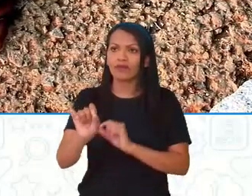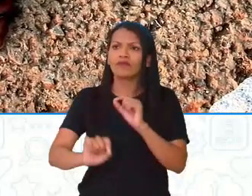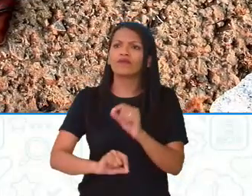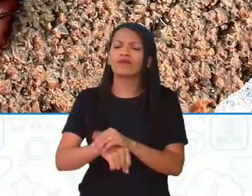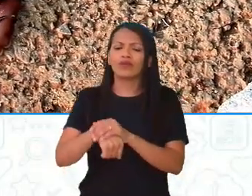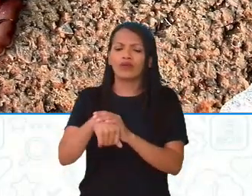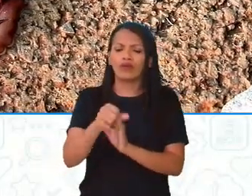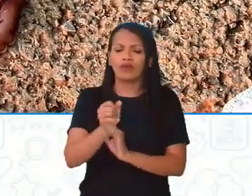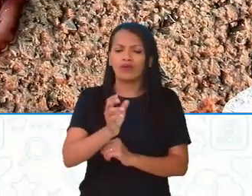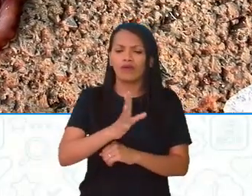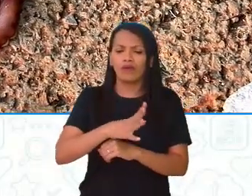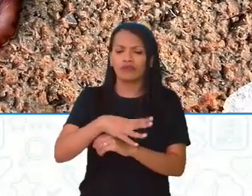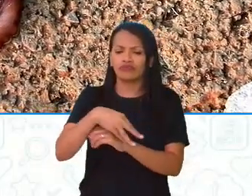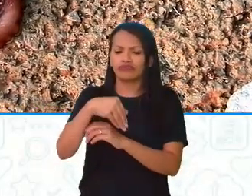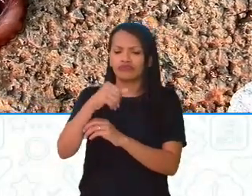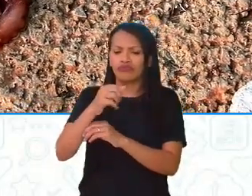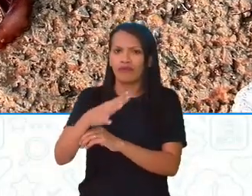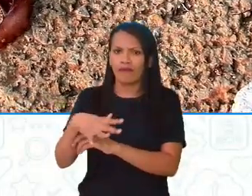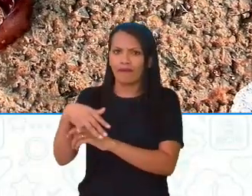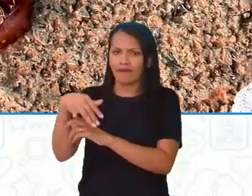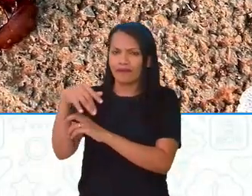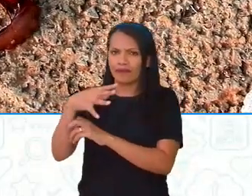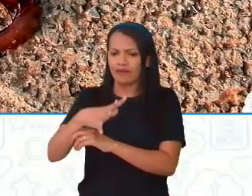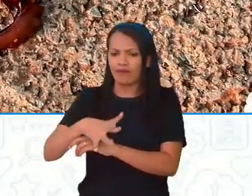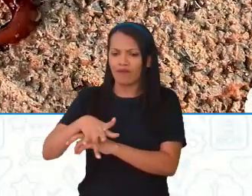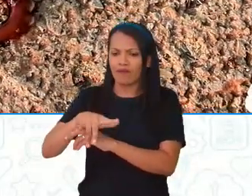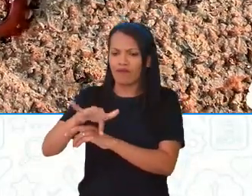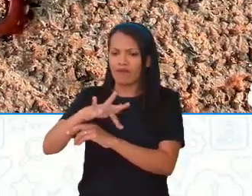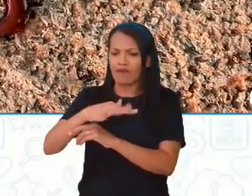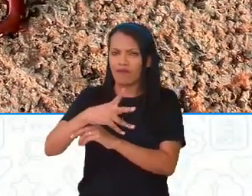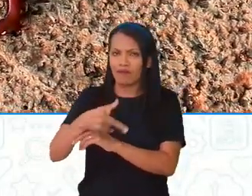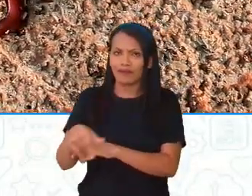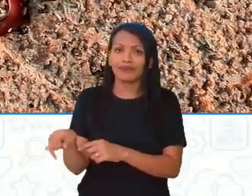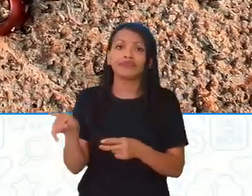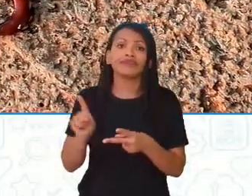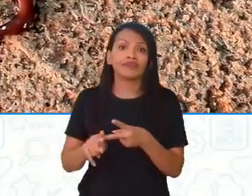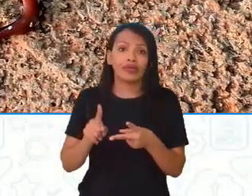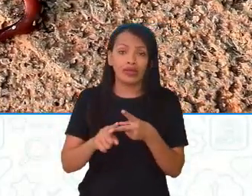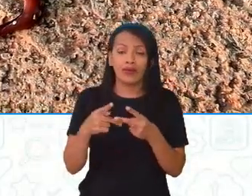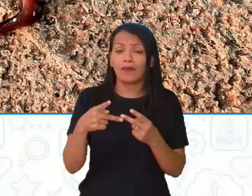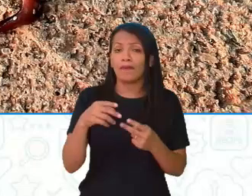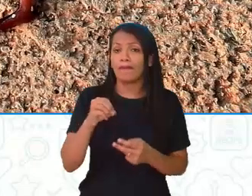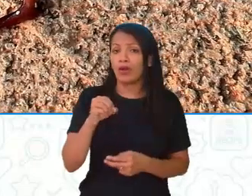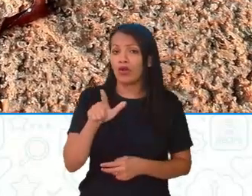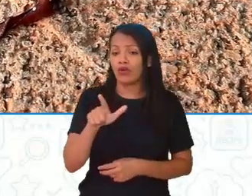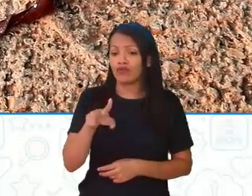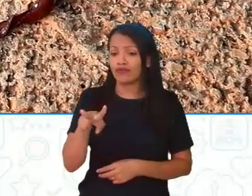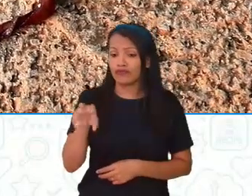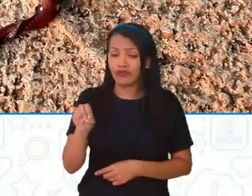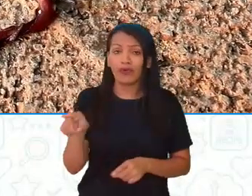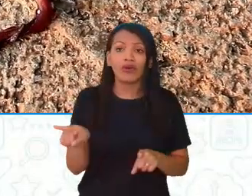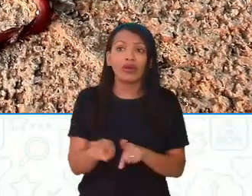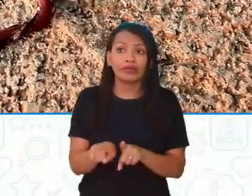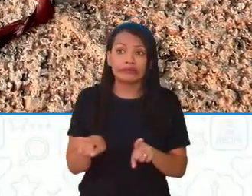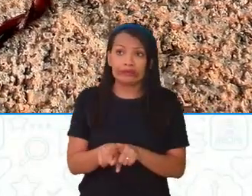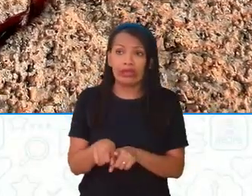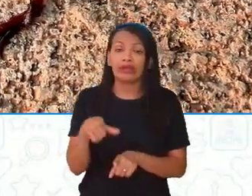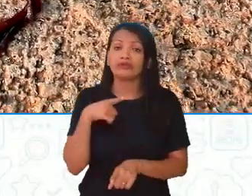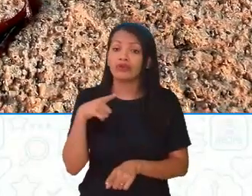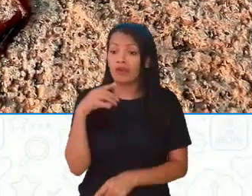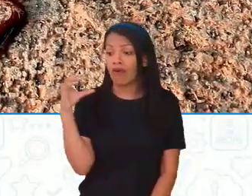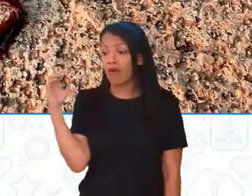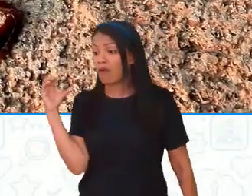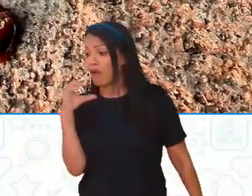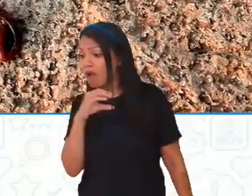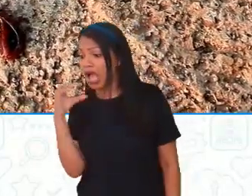aqui. Esse polvo, ele não tem concha. Mas, ao contrário de alguns molúsculos, uns são bem rápidos, como o polvo dentro da água, e